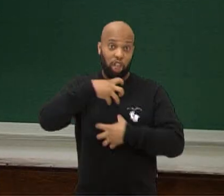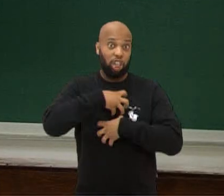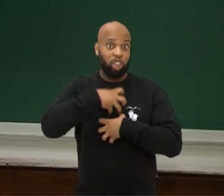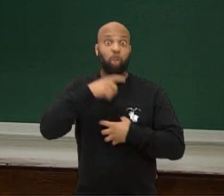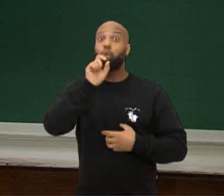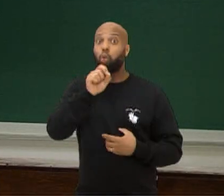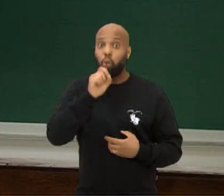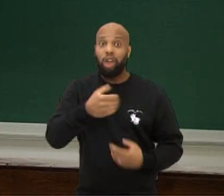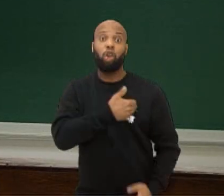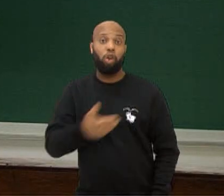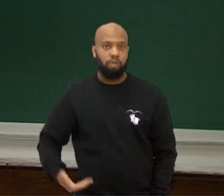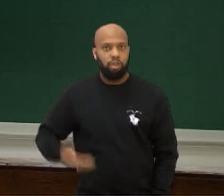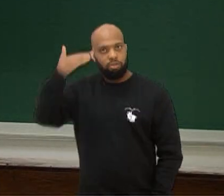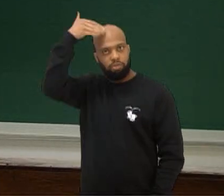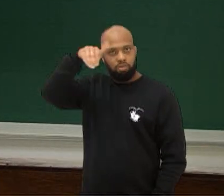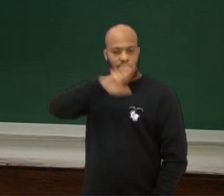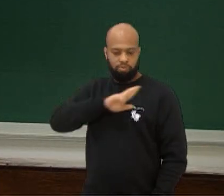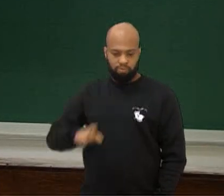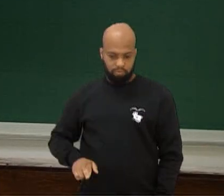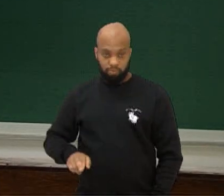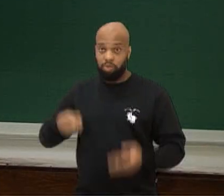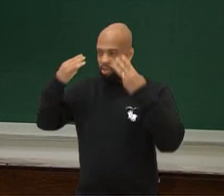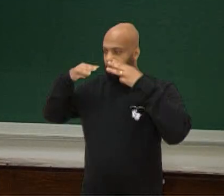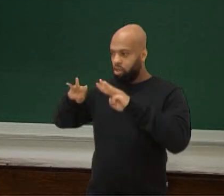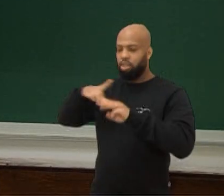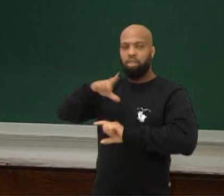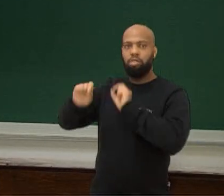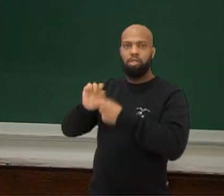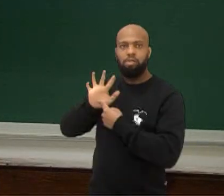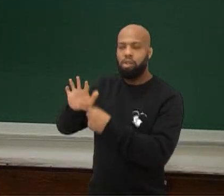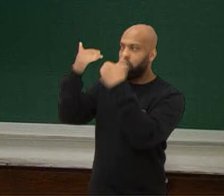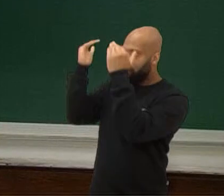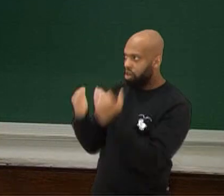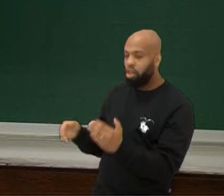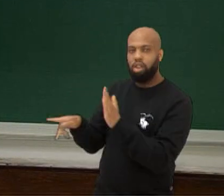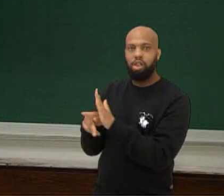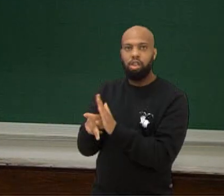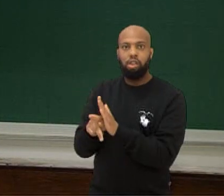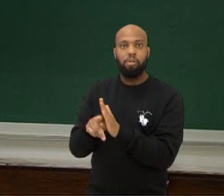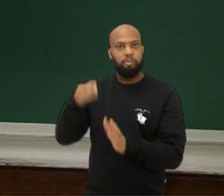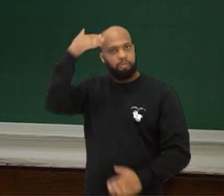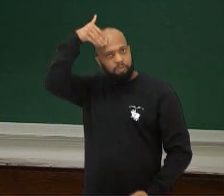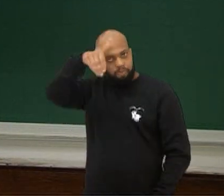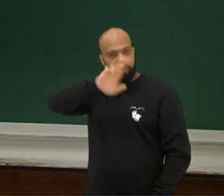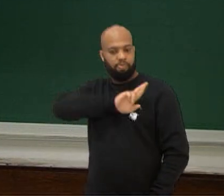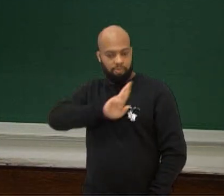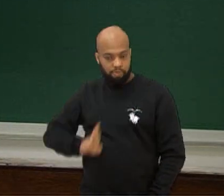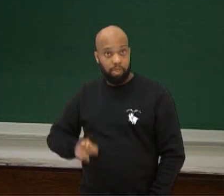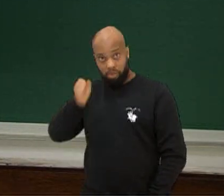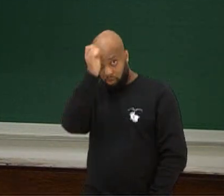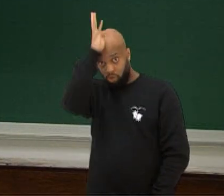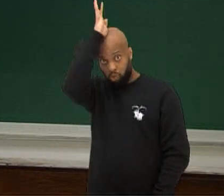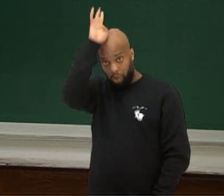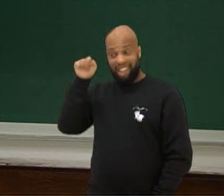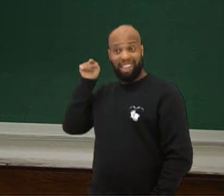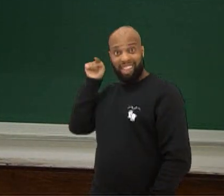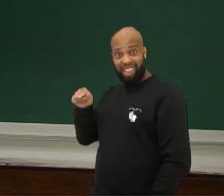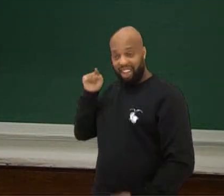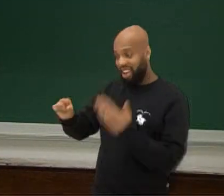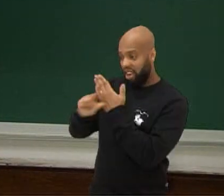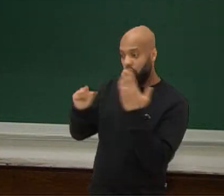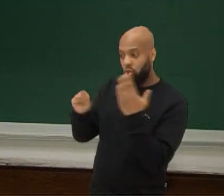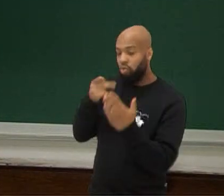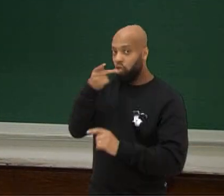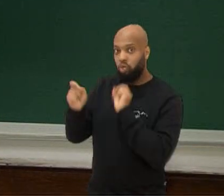Então, quando Maquiavel traz para nós essa análise da República Romana, ele vai ressaltar o valor